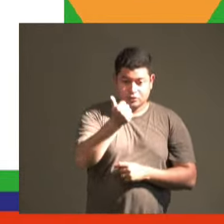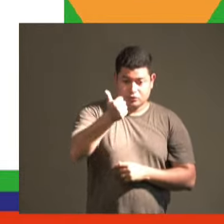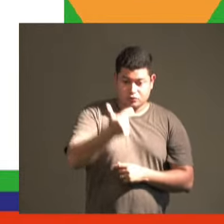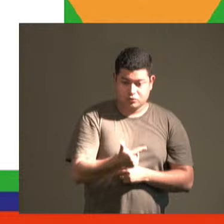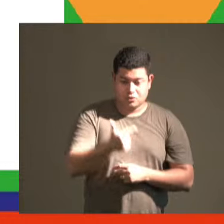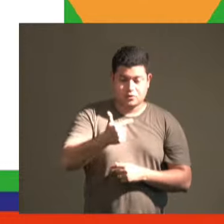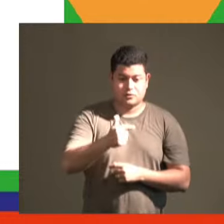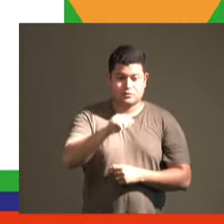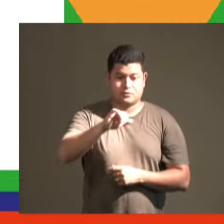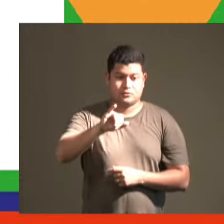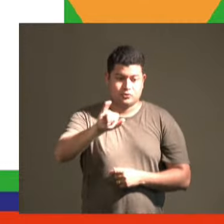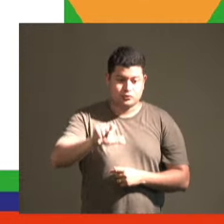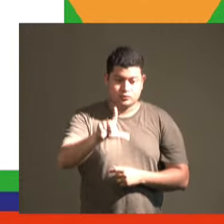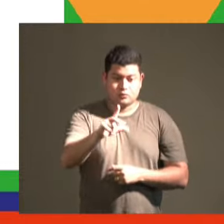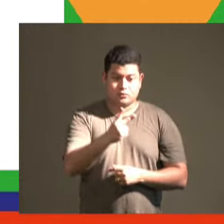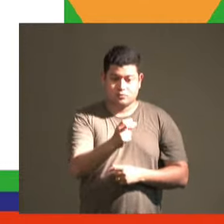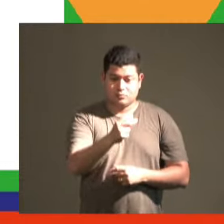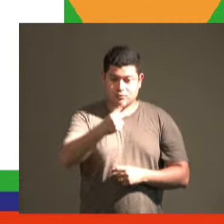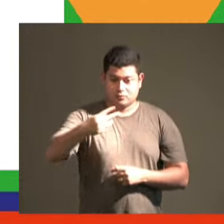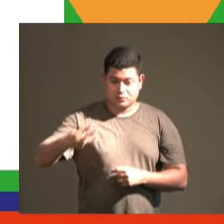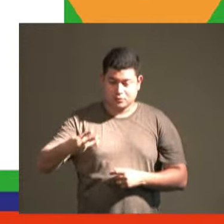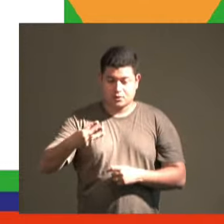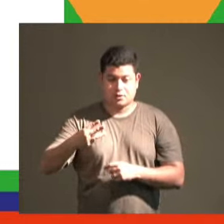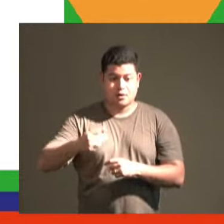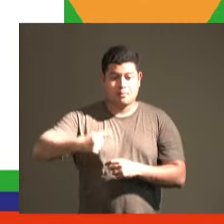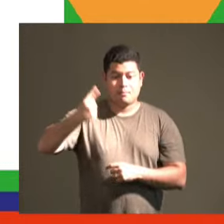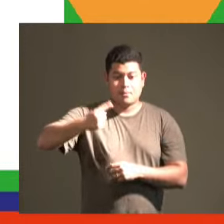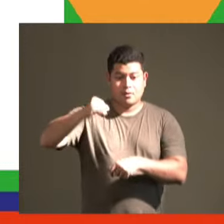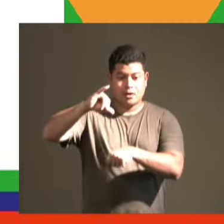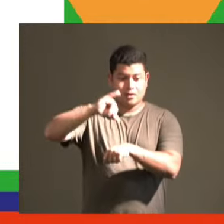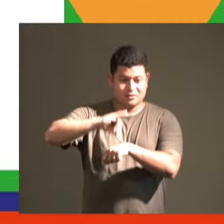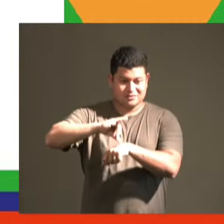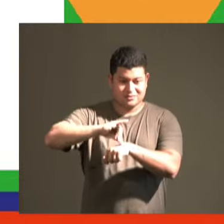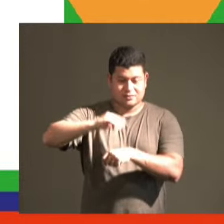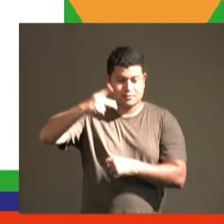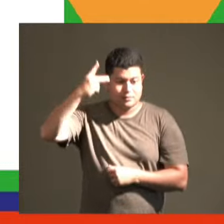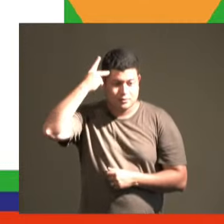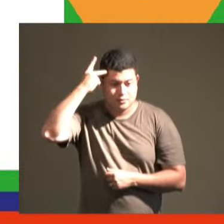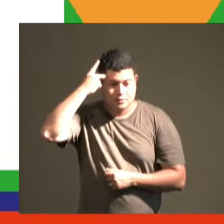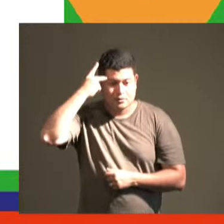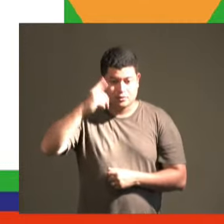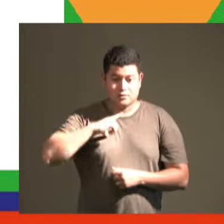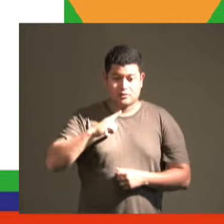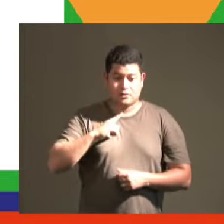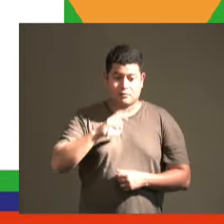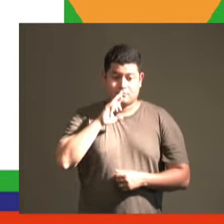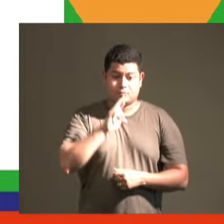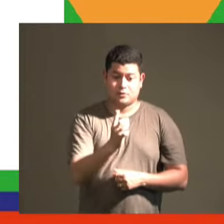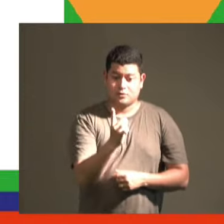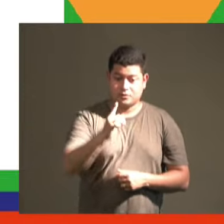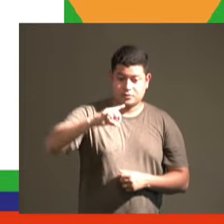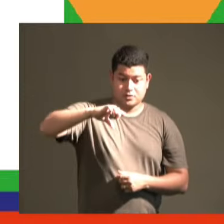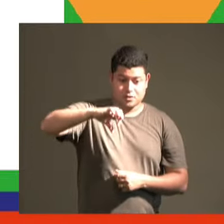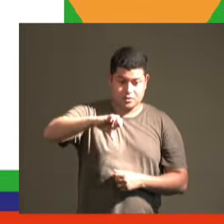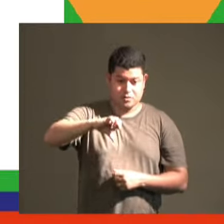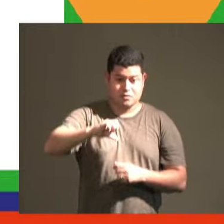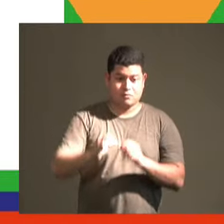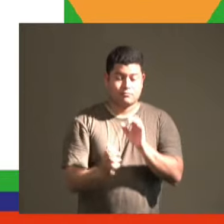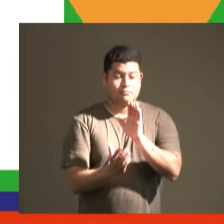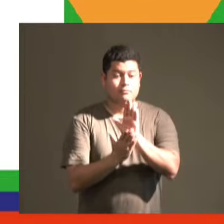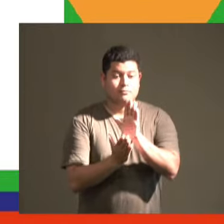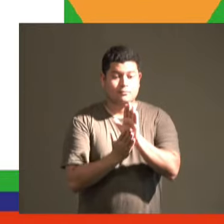de 2023, foi a primeira na cidade de São Paulo, resultou em 39 propostas. A segunda, em